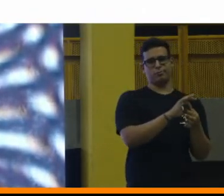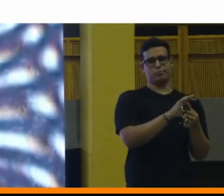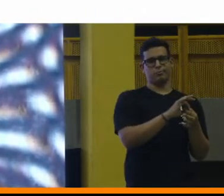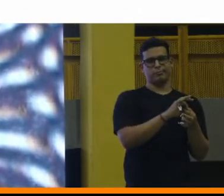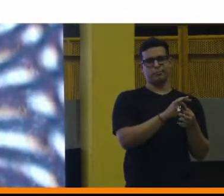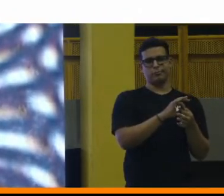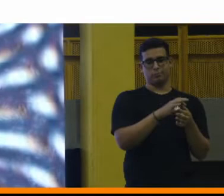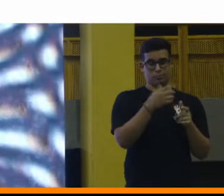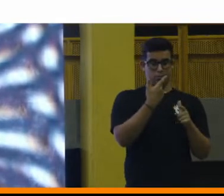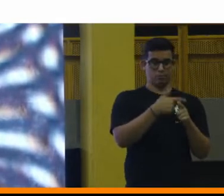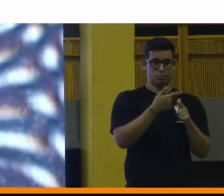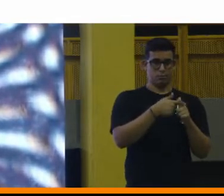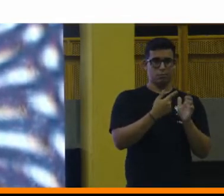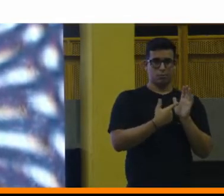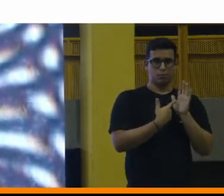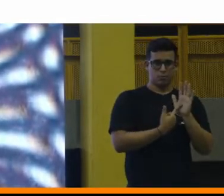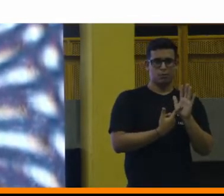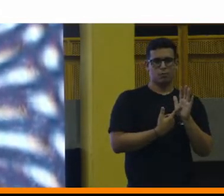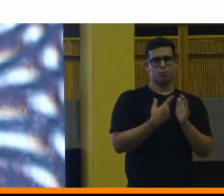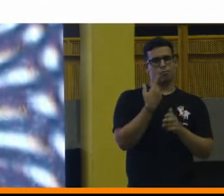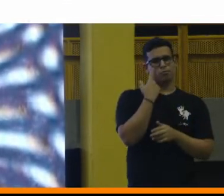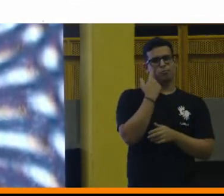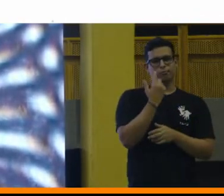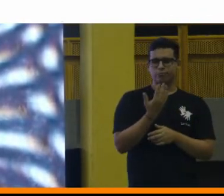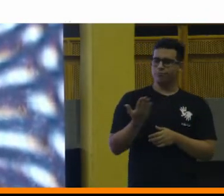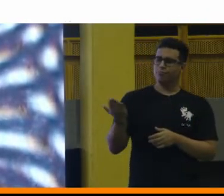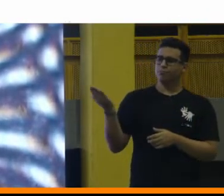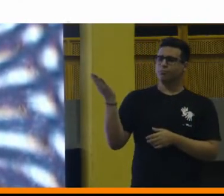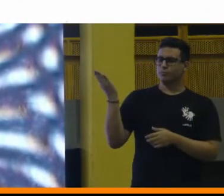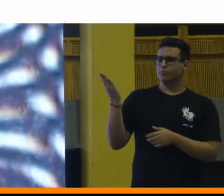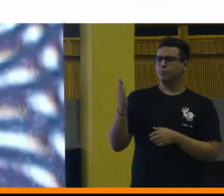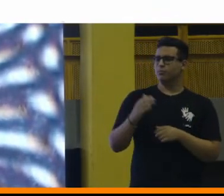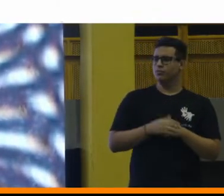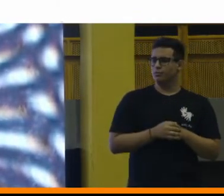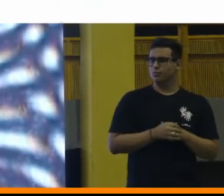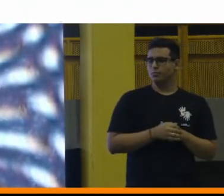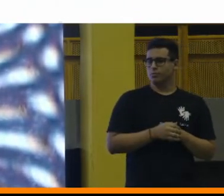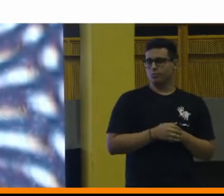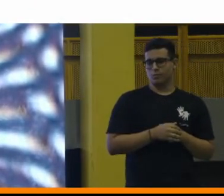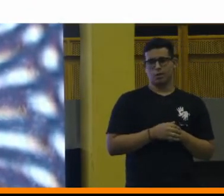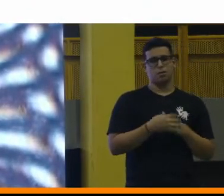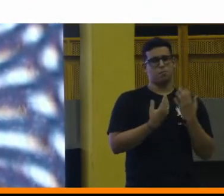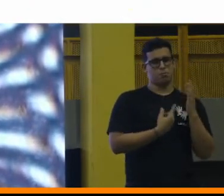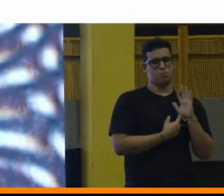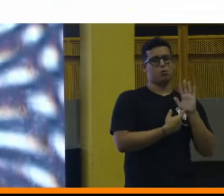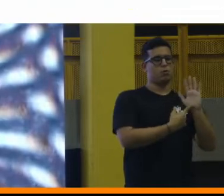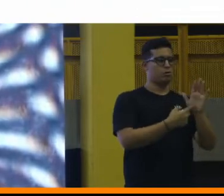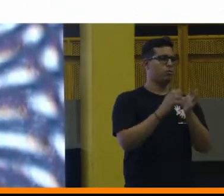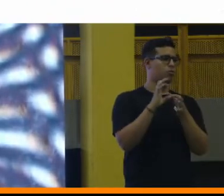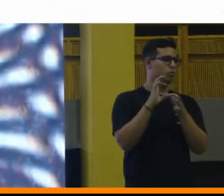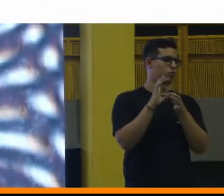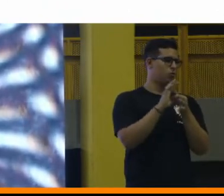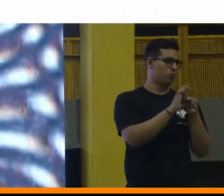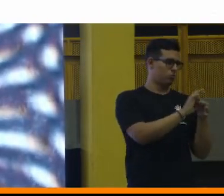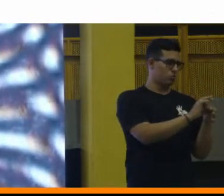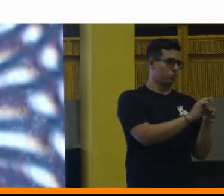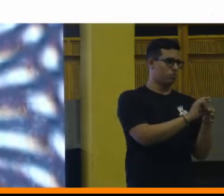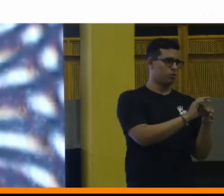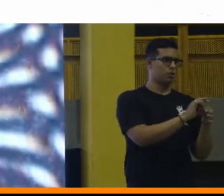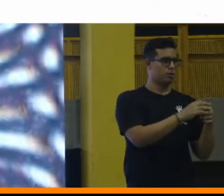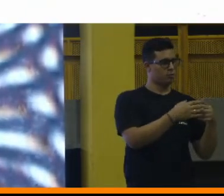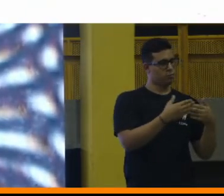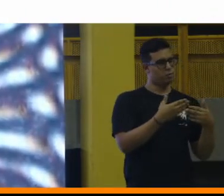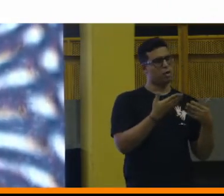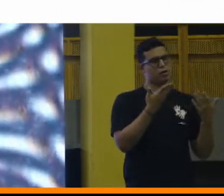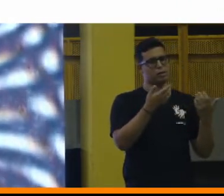fez. Veja que nessa questão foi trazido para você um contexto, a partir do qual